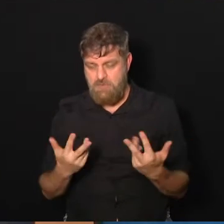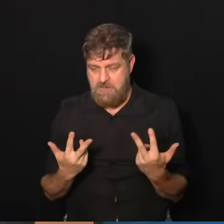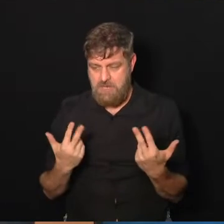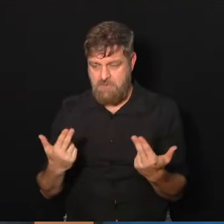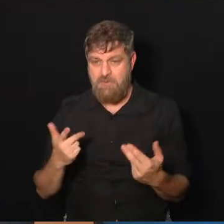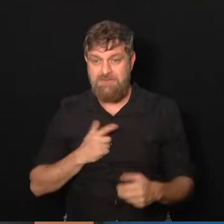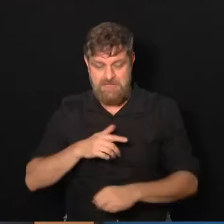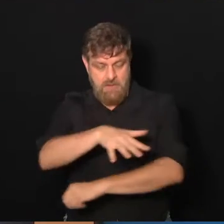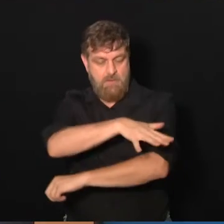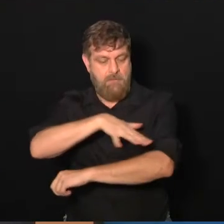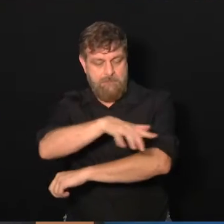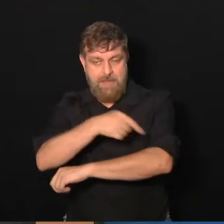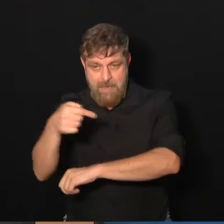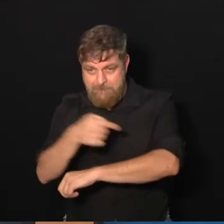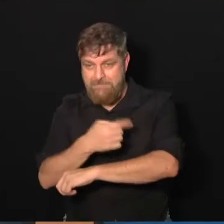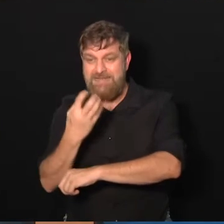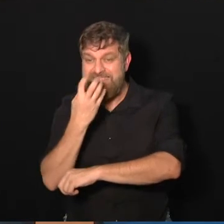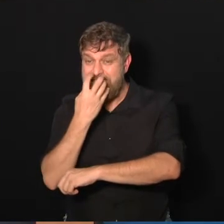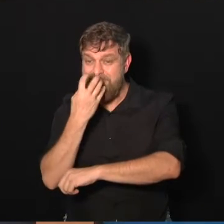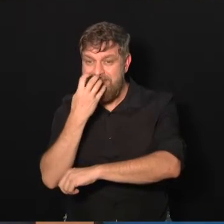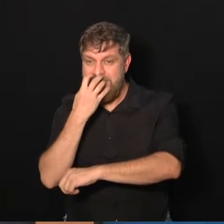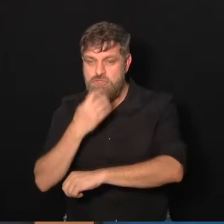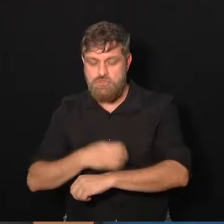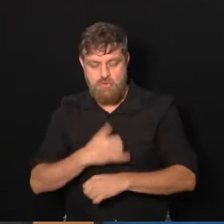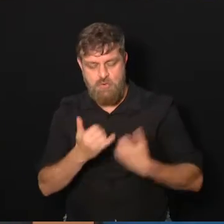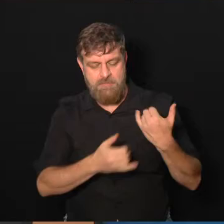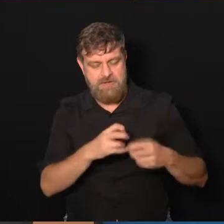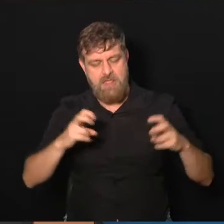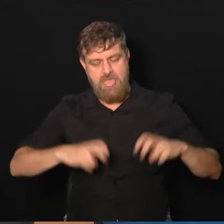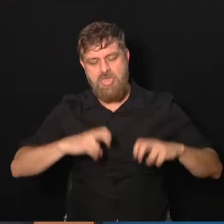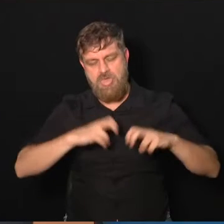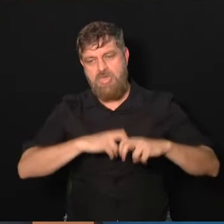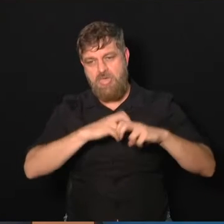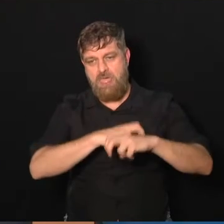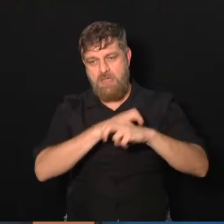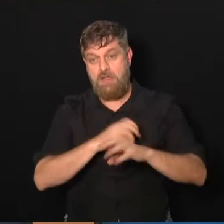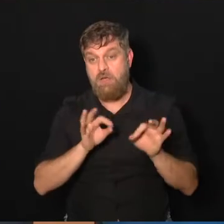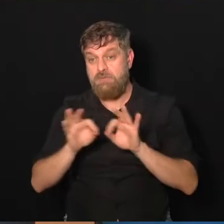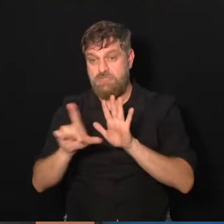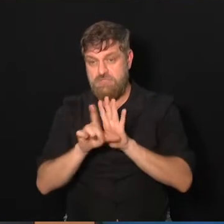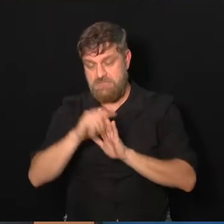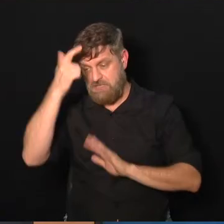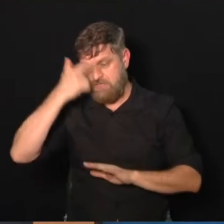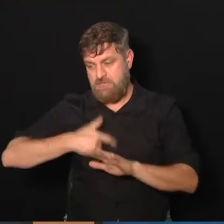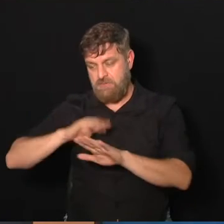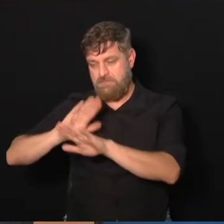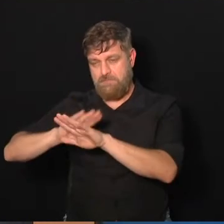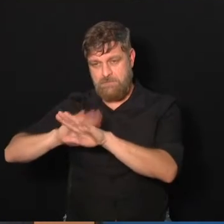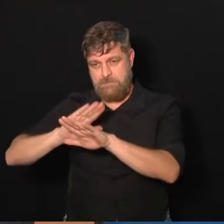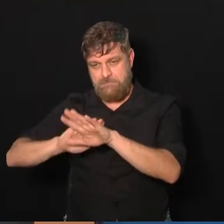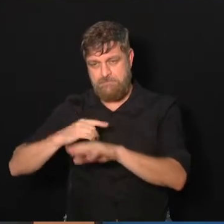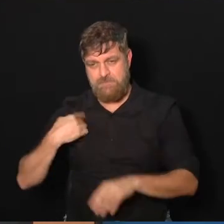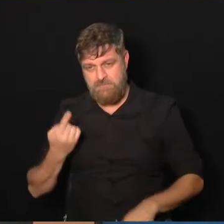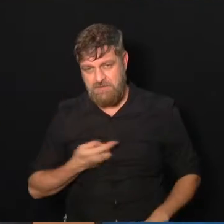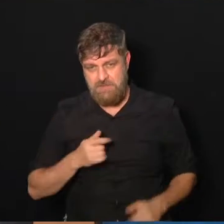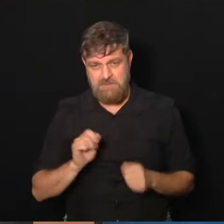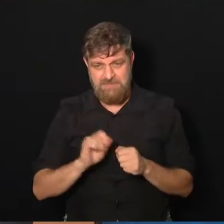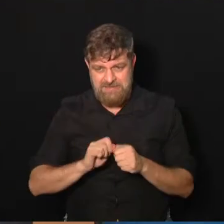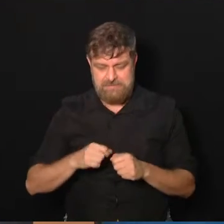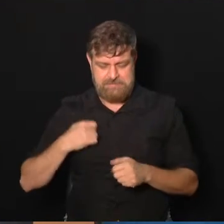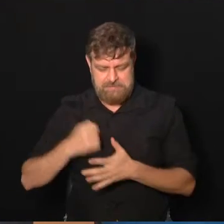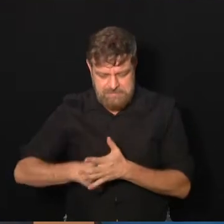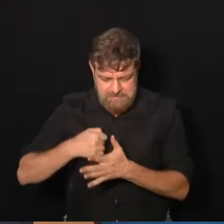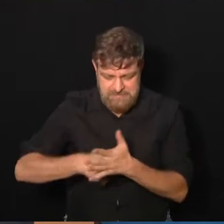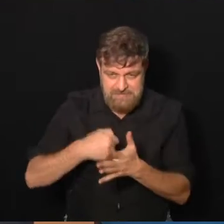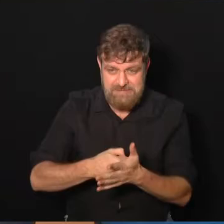ter praça exclusiva para animais. Então, isso é um ganho muito grande, é um projeto de lei de minha autoria, onde a gente fez, aí, buscou